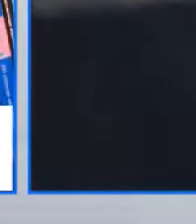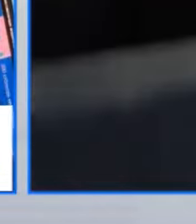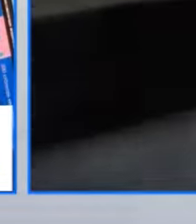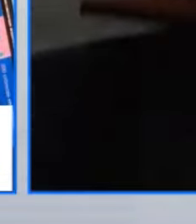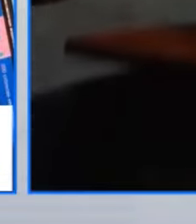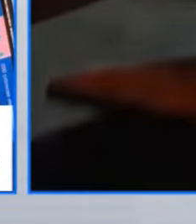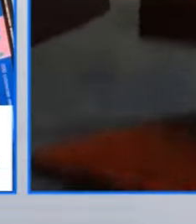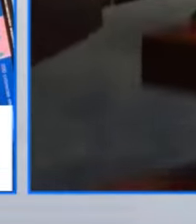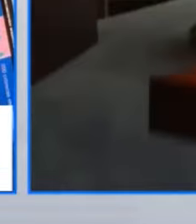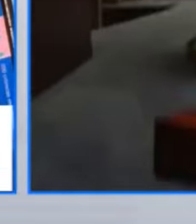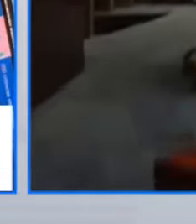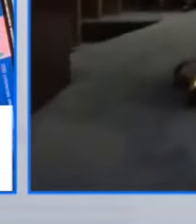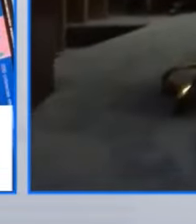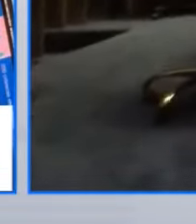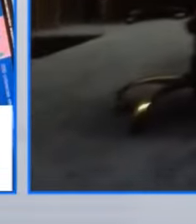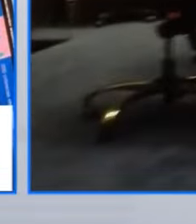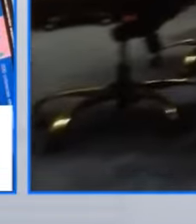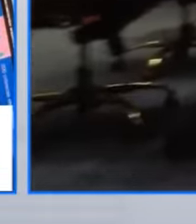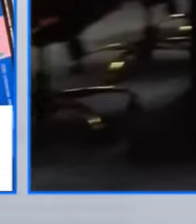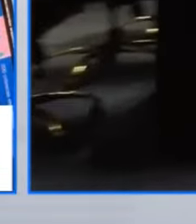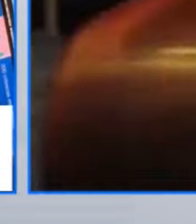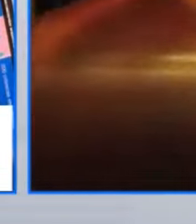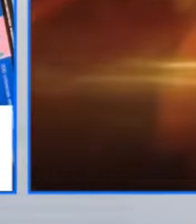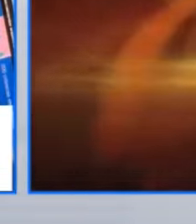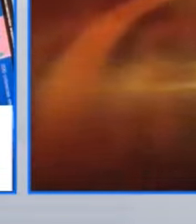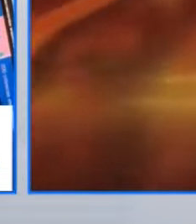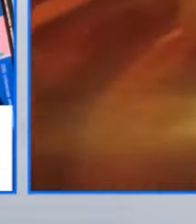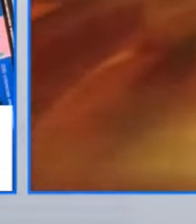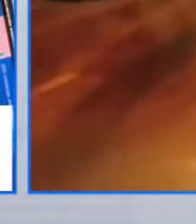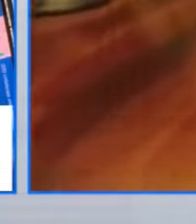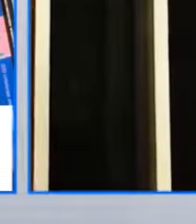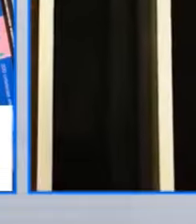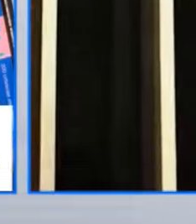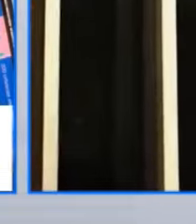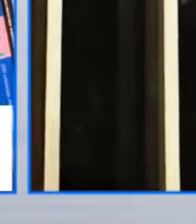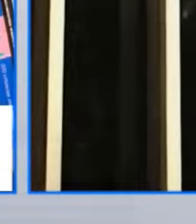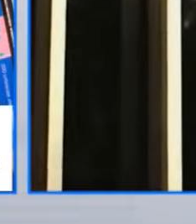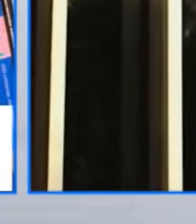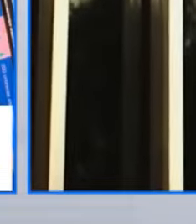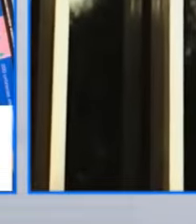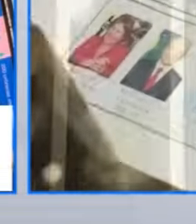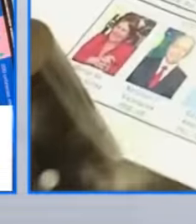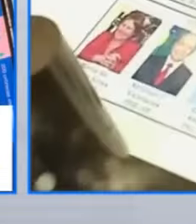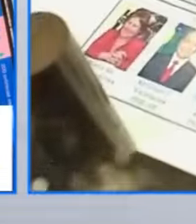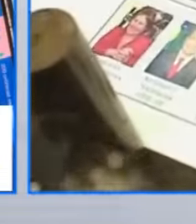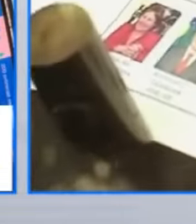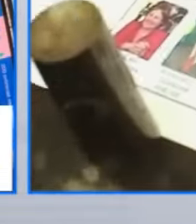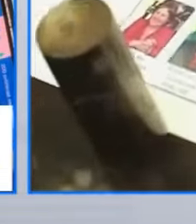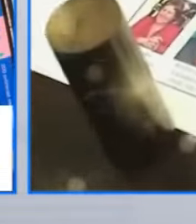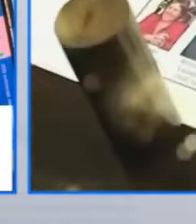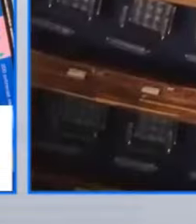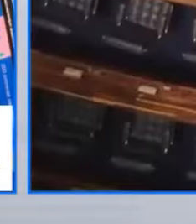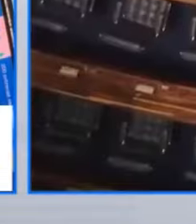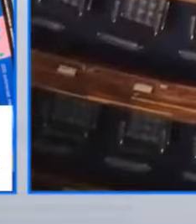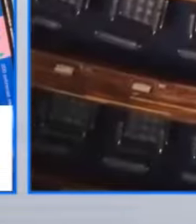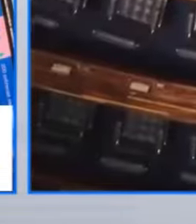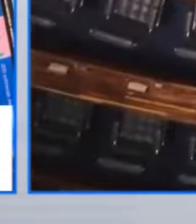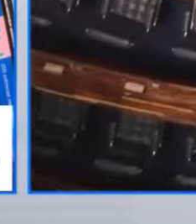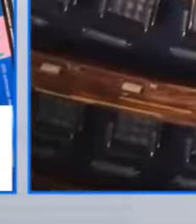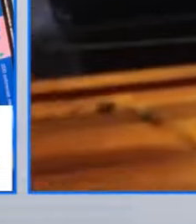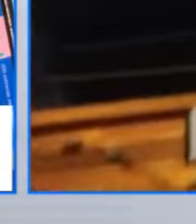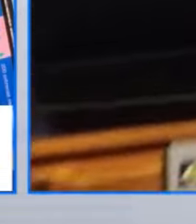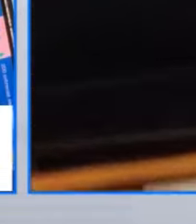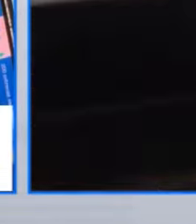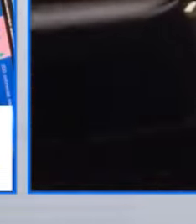de maus antecedentes sejam retirados da vida política para que o eleitor não